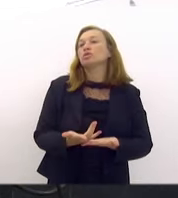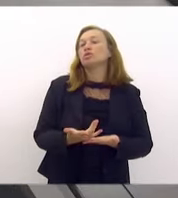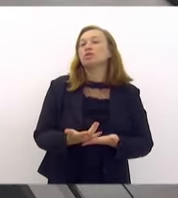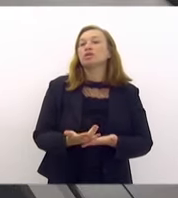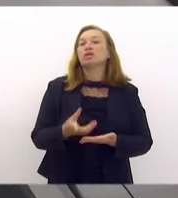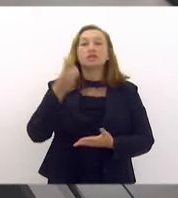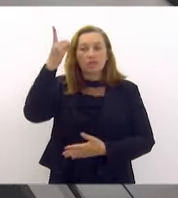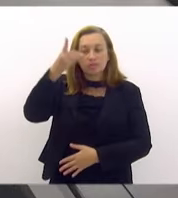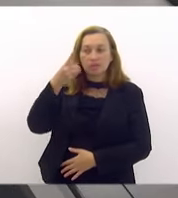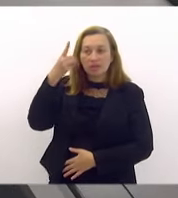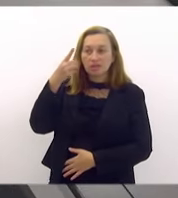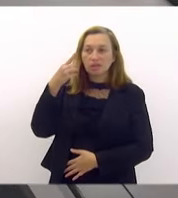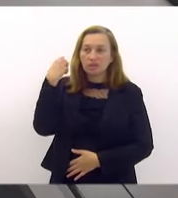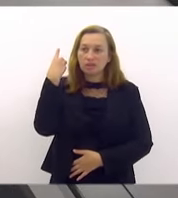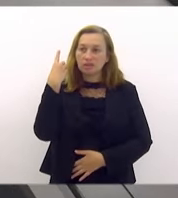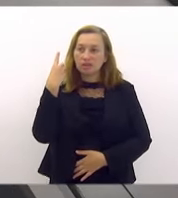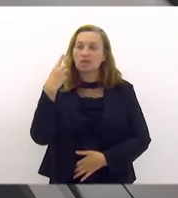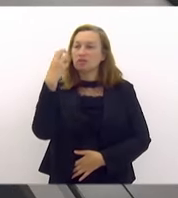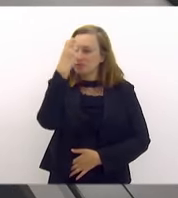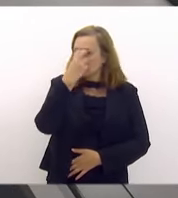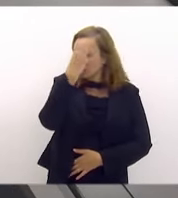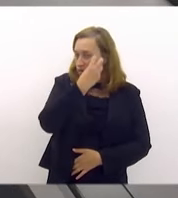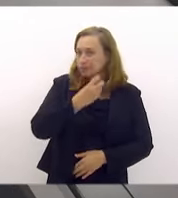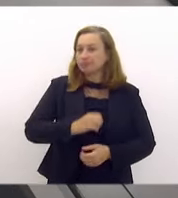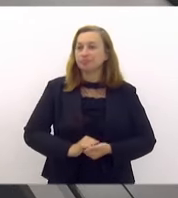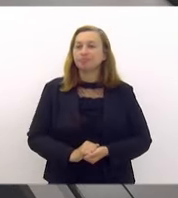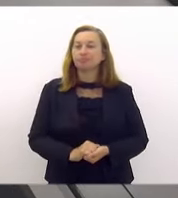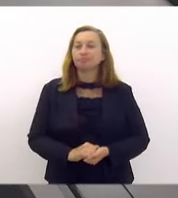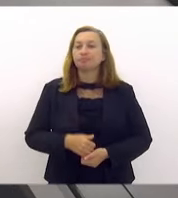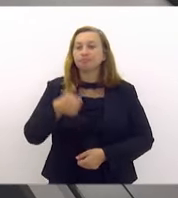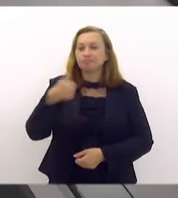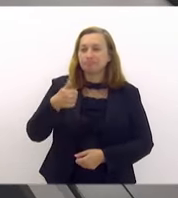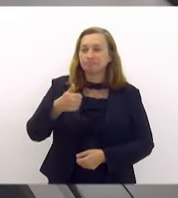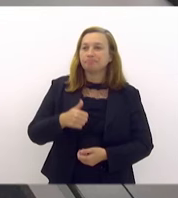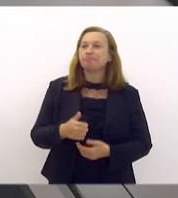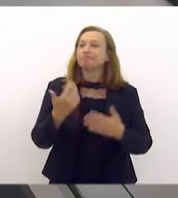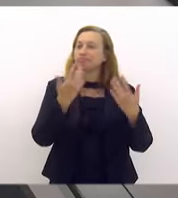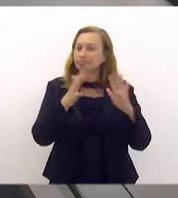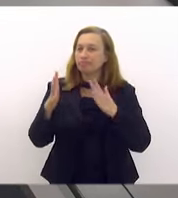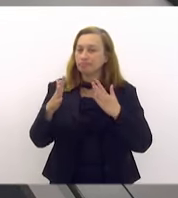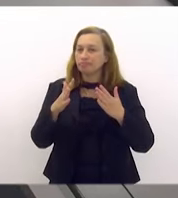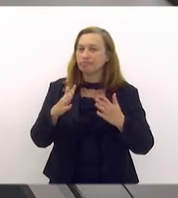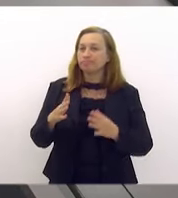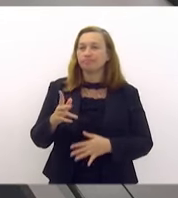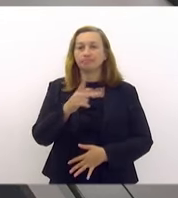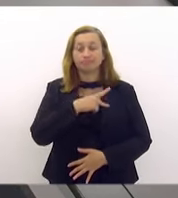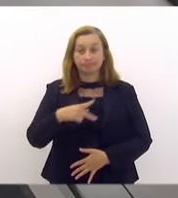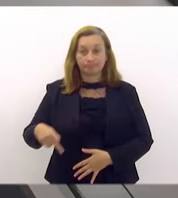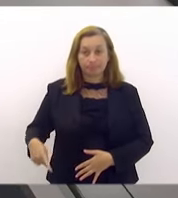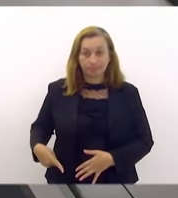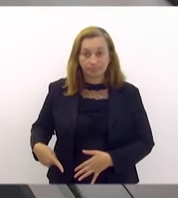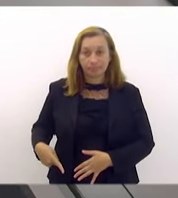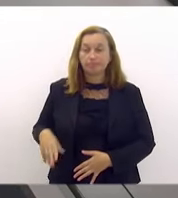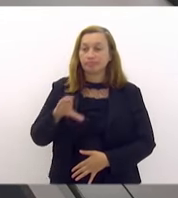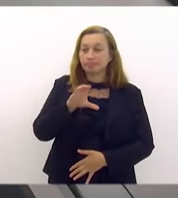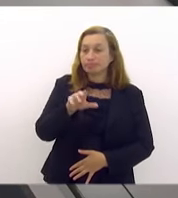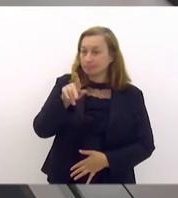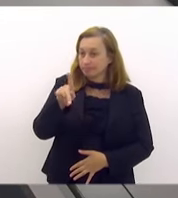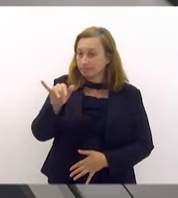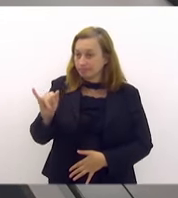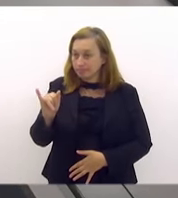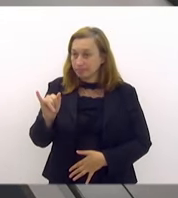deputada Dani b não Verônica Lima primeiramente saudar a presidenta dessa cpmi